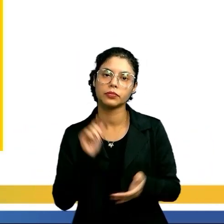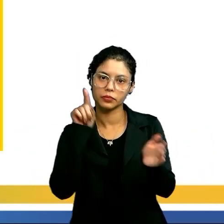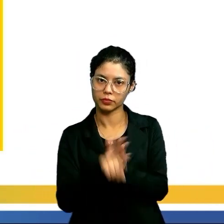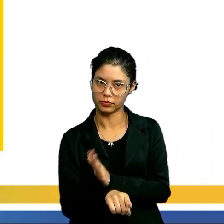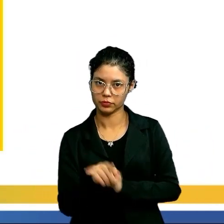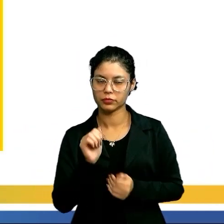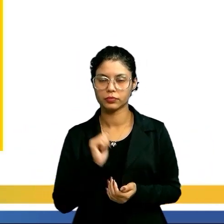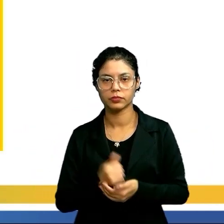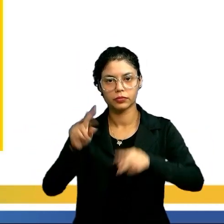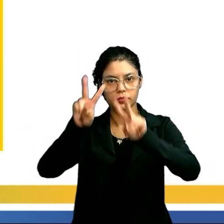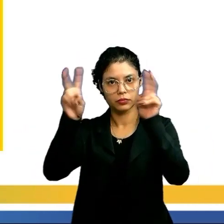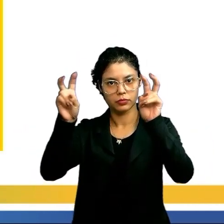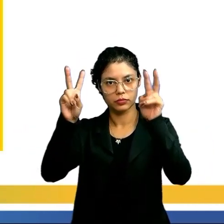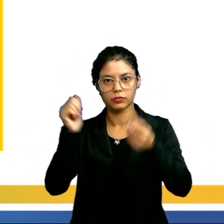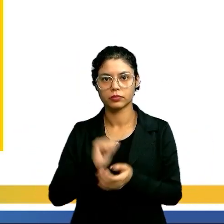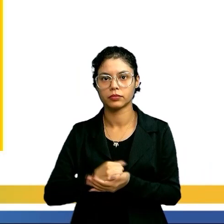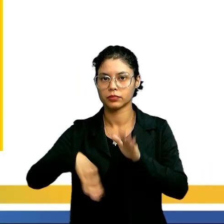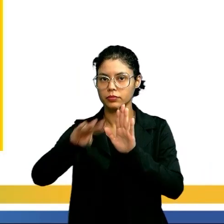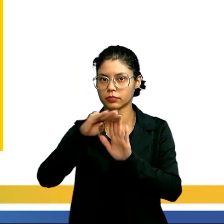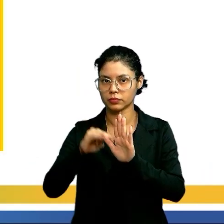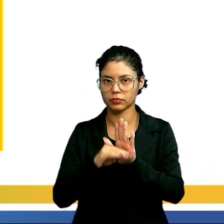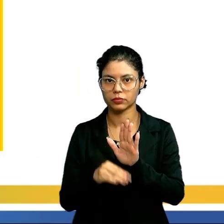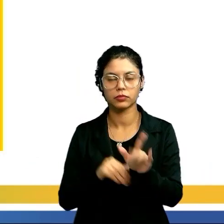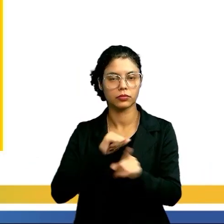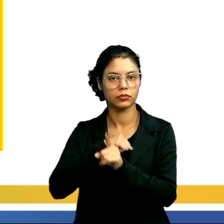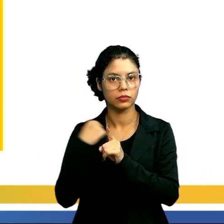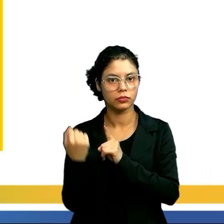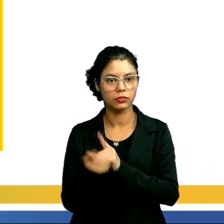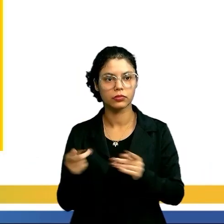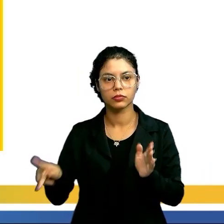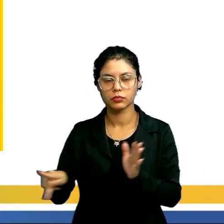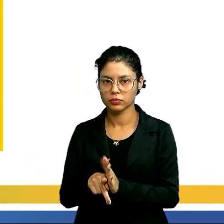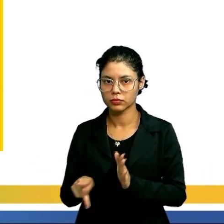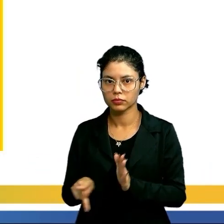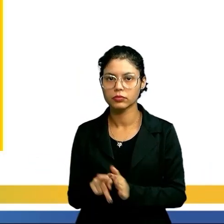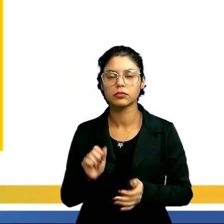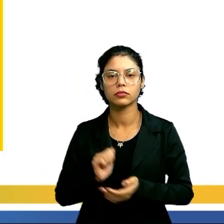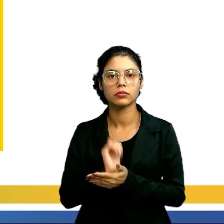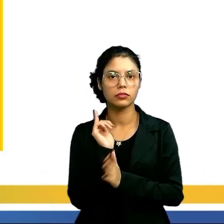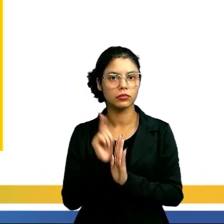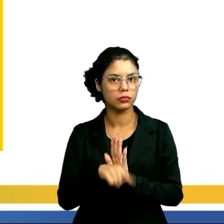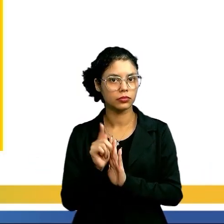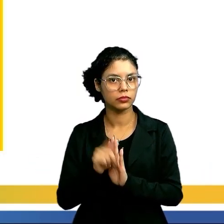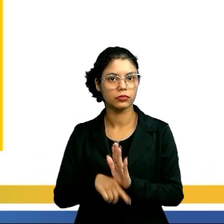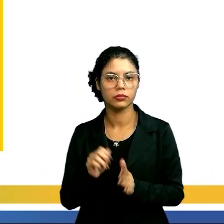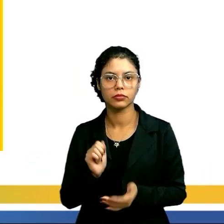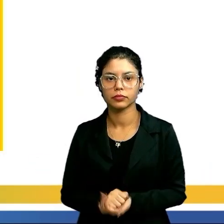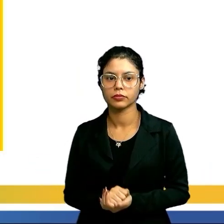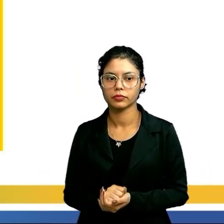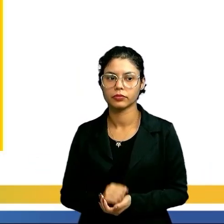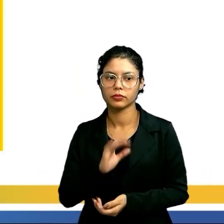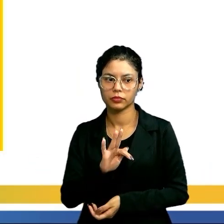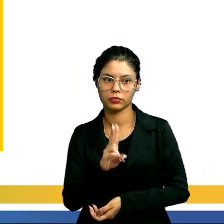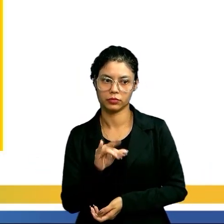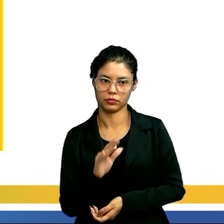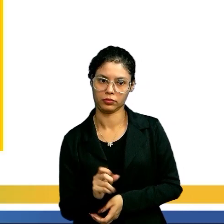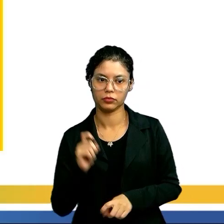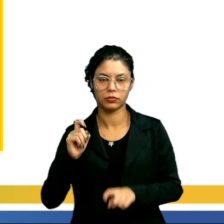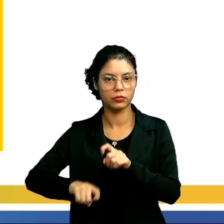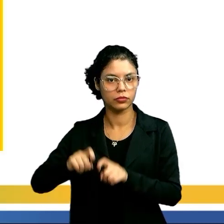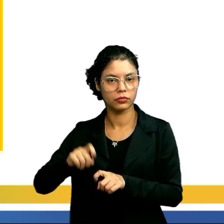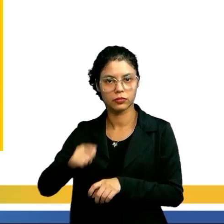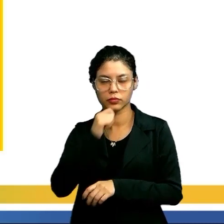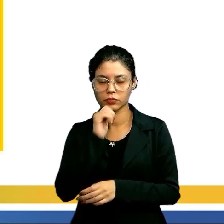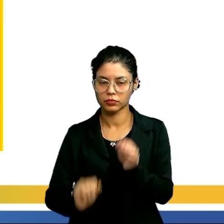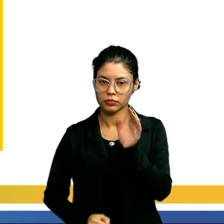questões relativas à classe social a qual pertence, ao gênero, à orientação sexual,